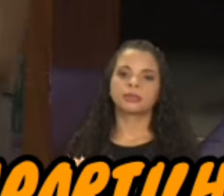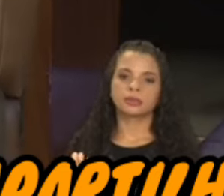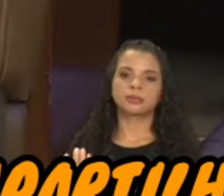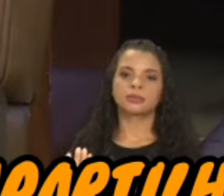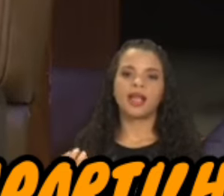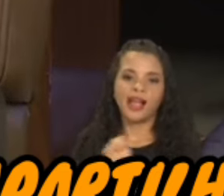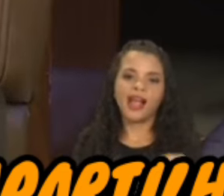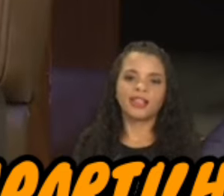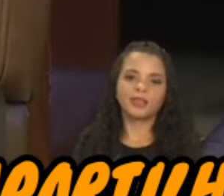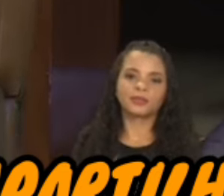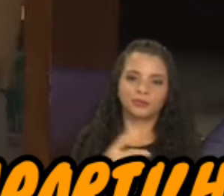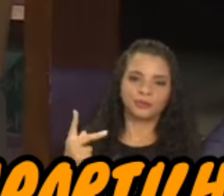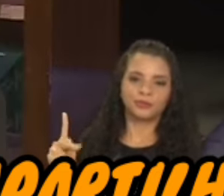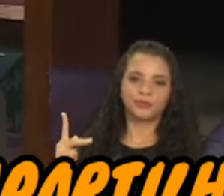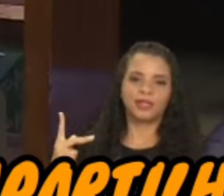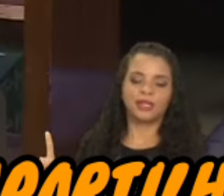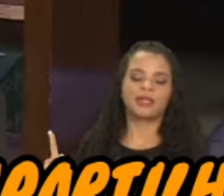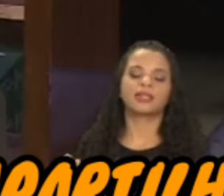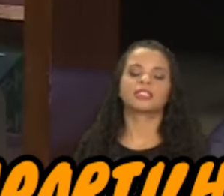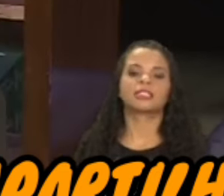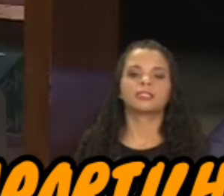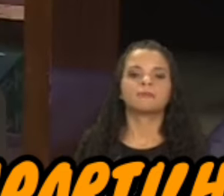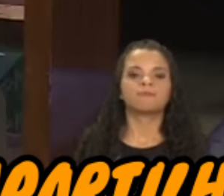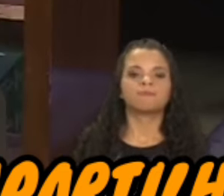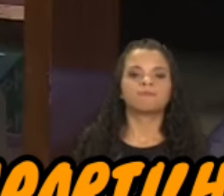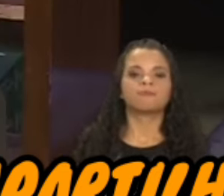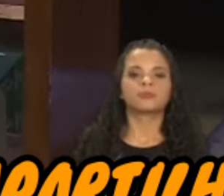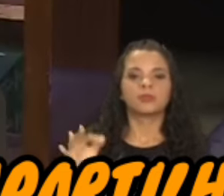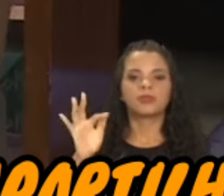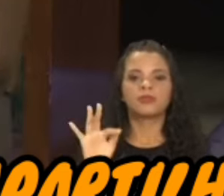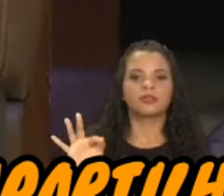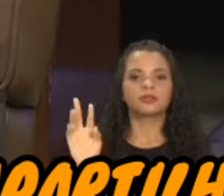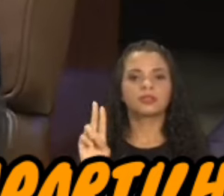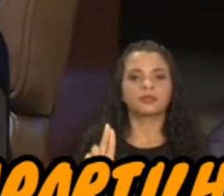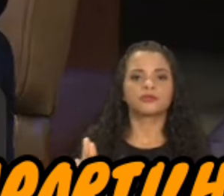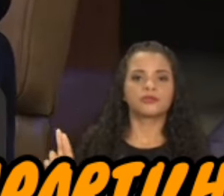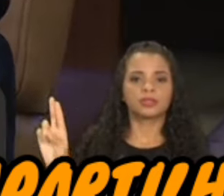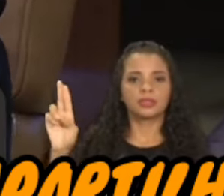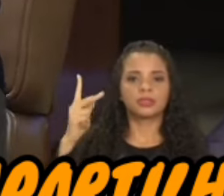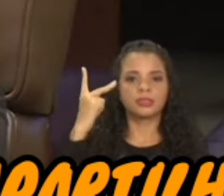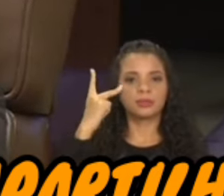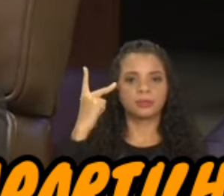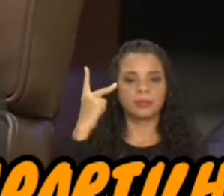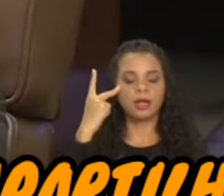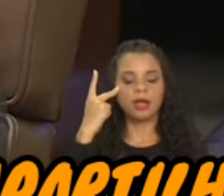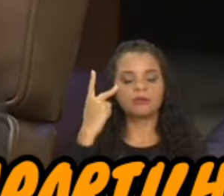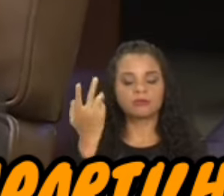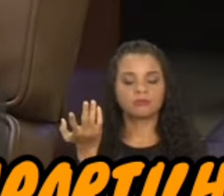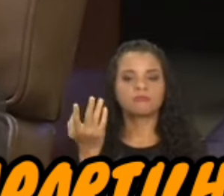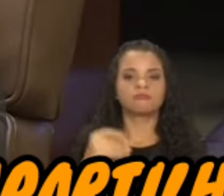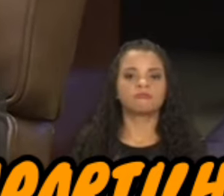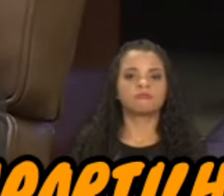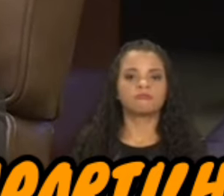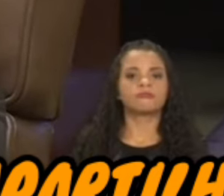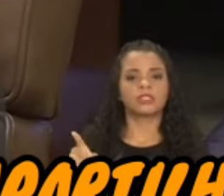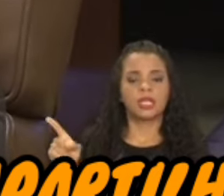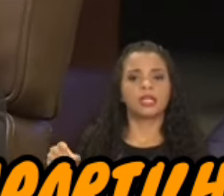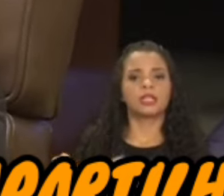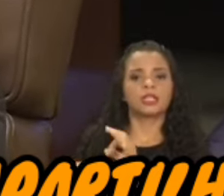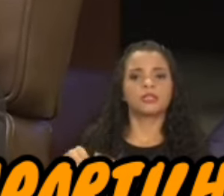de entrevista e pá com os papos de vacina, meu irmão. Na moral, o cara quer honrar mesmo ter sido indicado pro Bolsonaro,